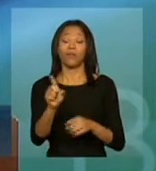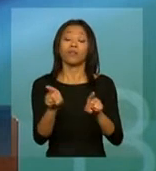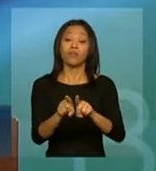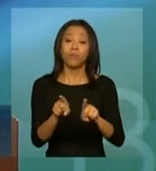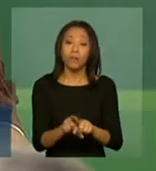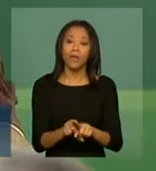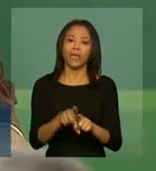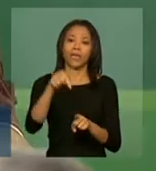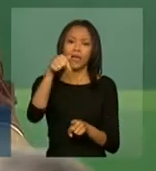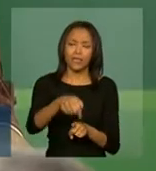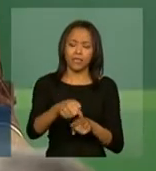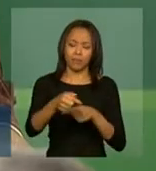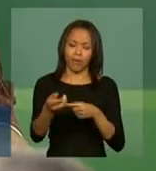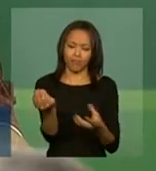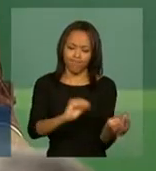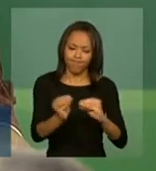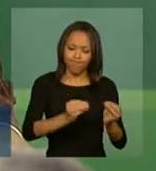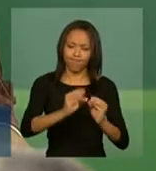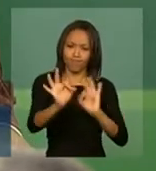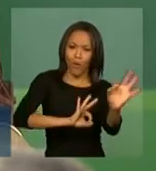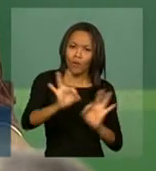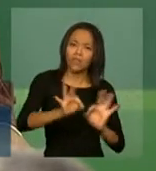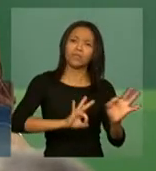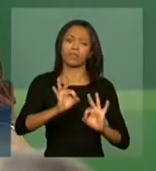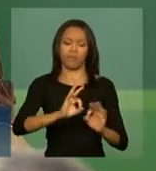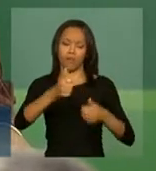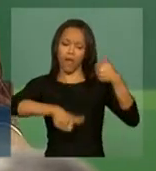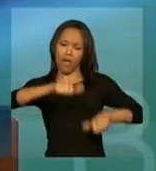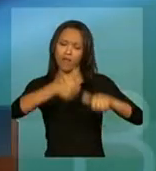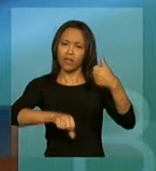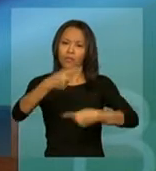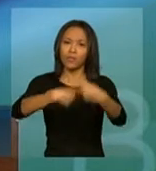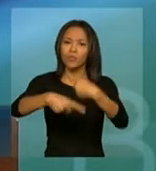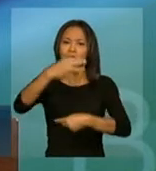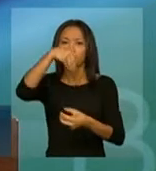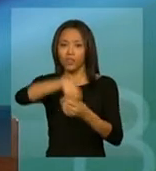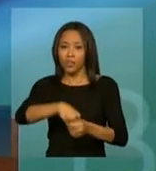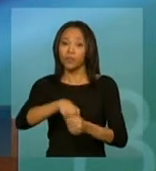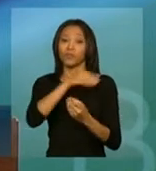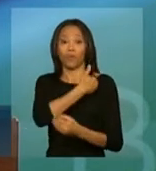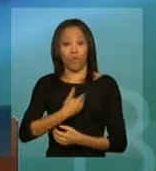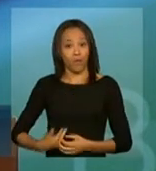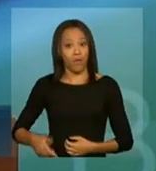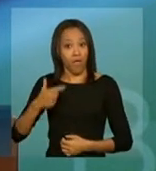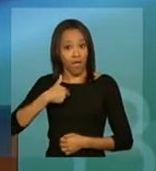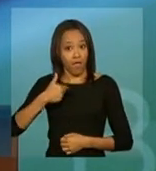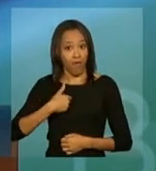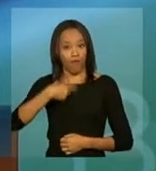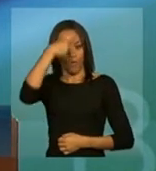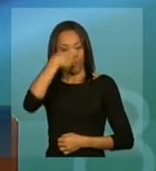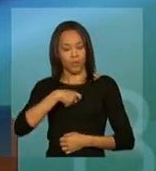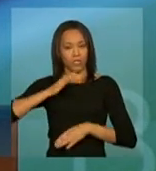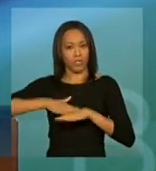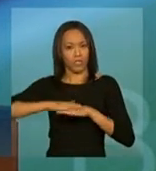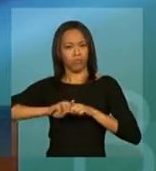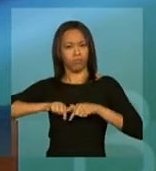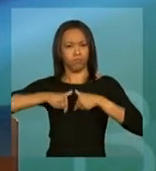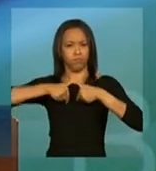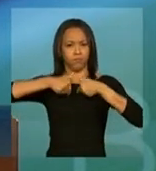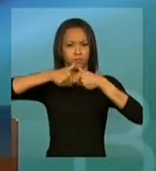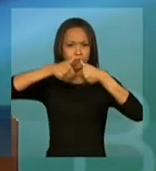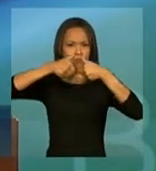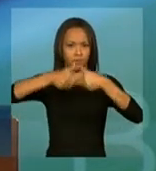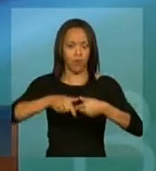os processos de formulação, implantação e avaliação de políticas de governo, vou me dedicar como nunca a servir ao governo que vem